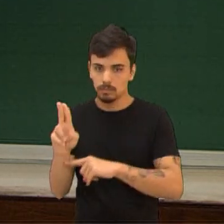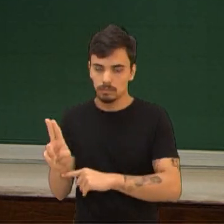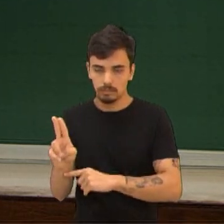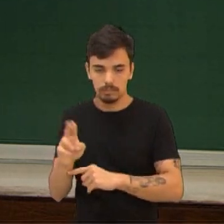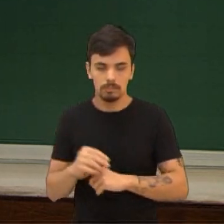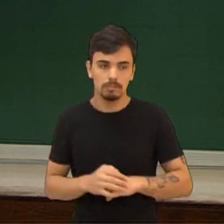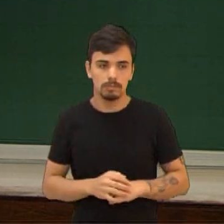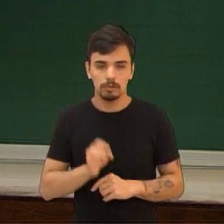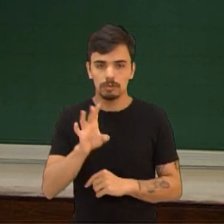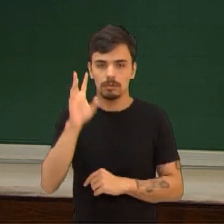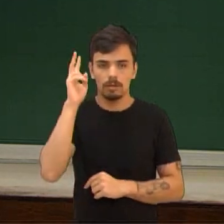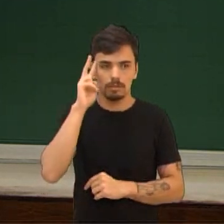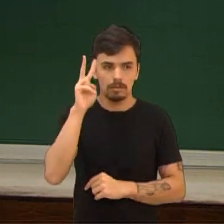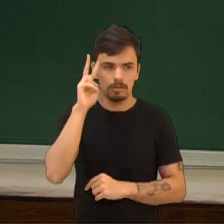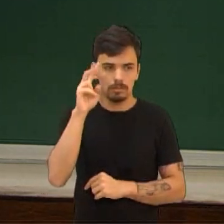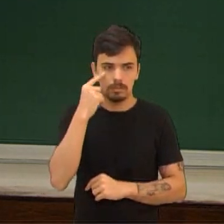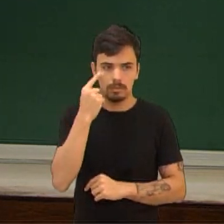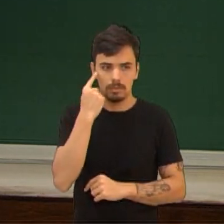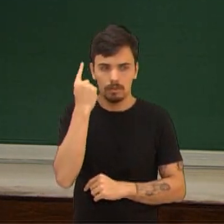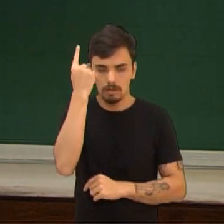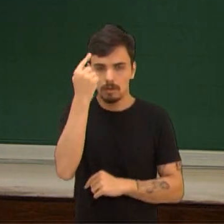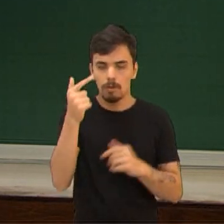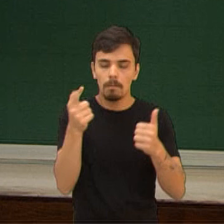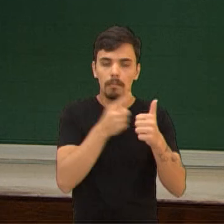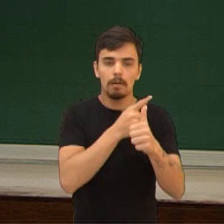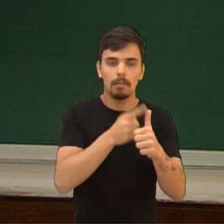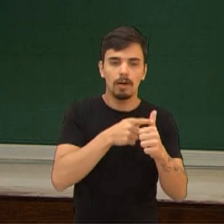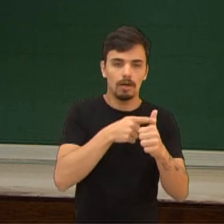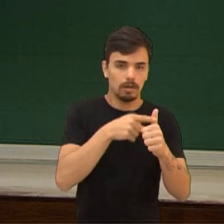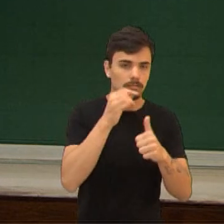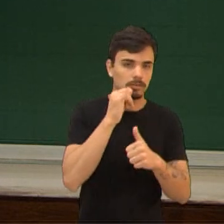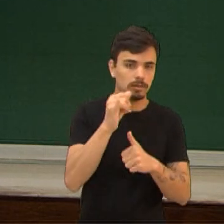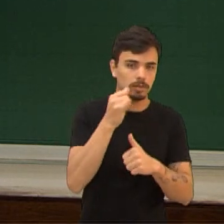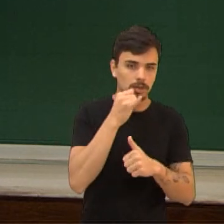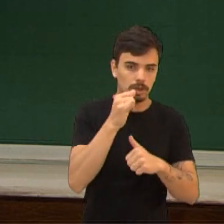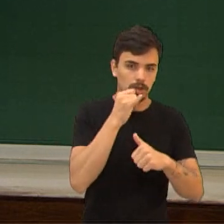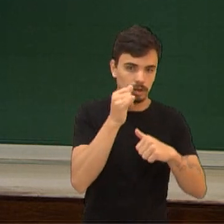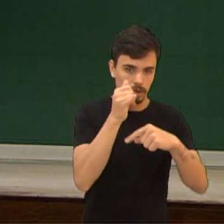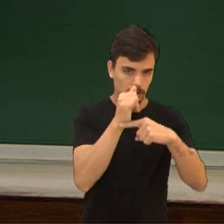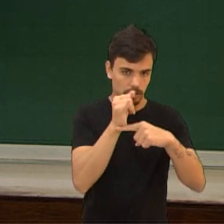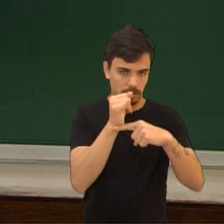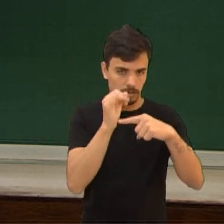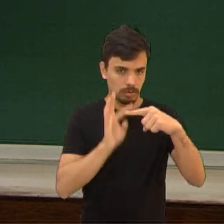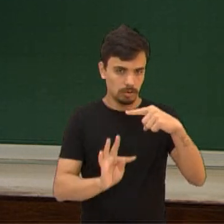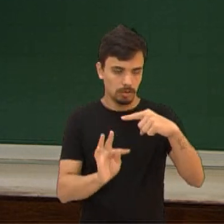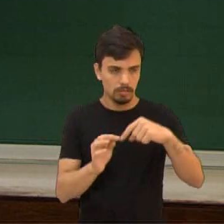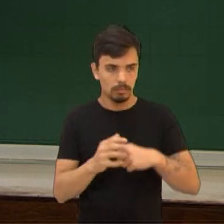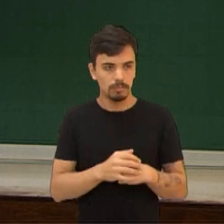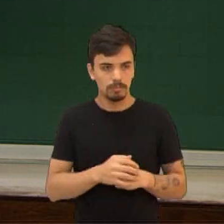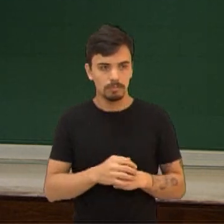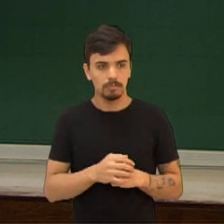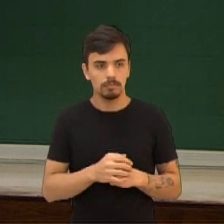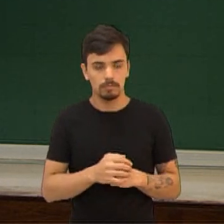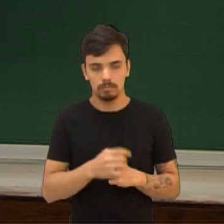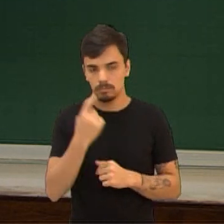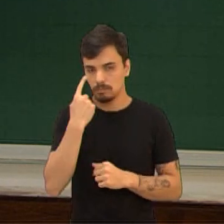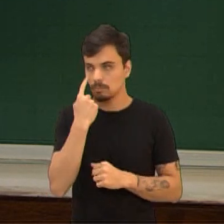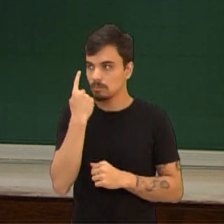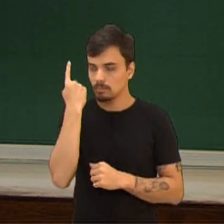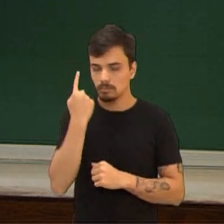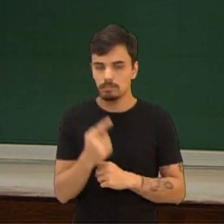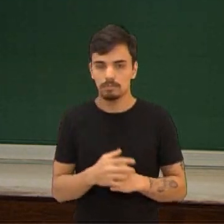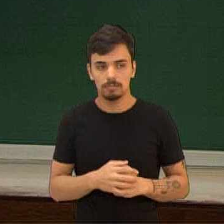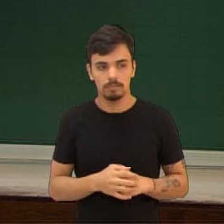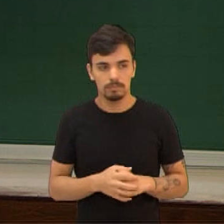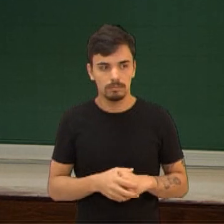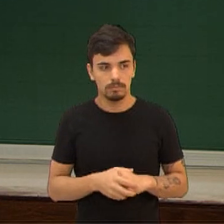Só lembrar que aqui é energia sobre tempo. Então, energia sobre tempo coloquei no lugar da potência. E eu vou ter carga vezes tensão igual a energia. Tudo